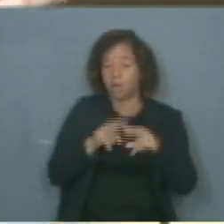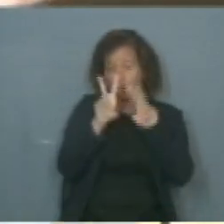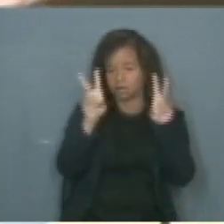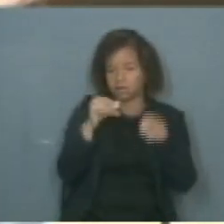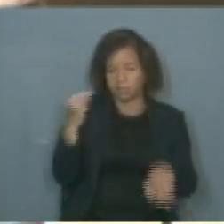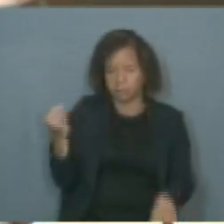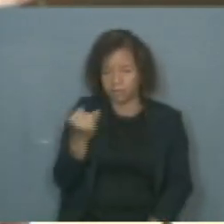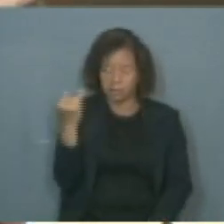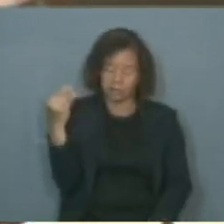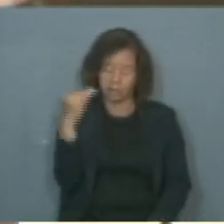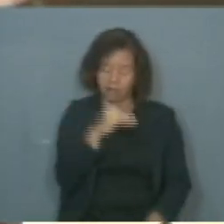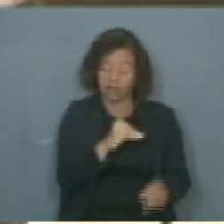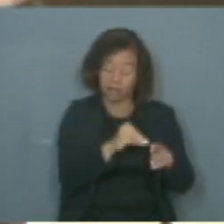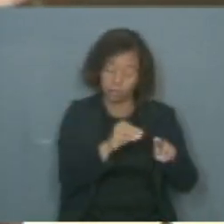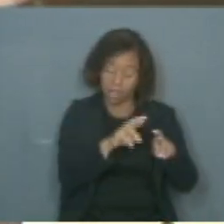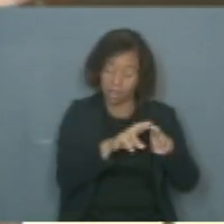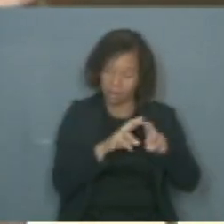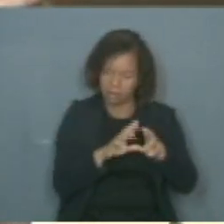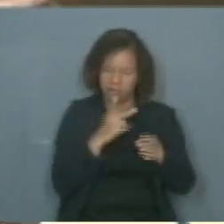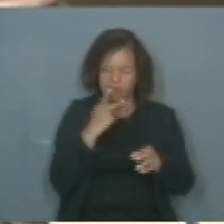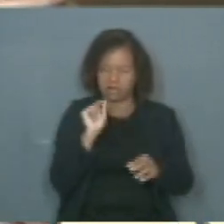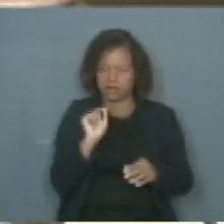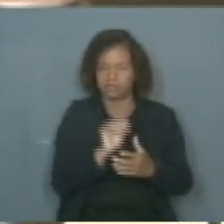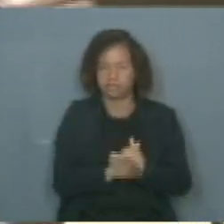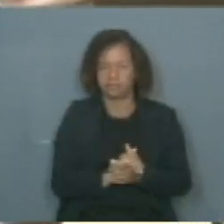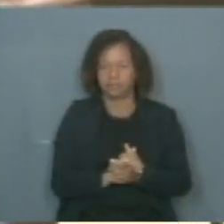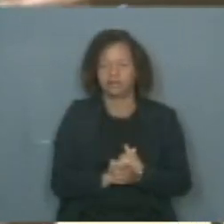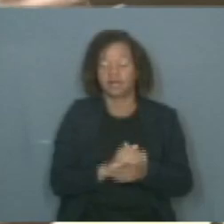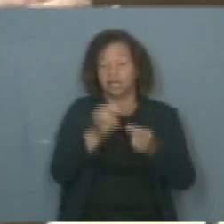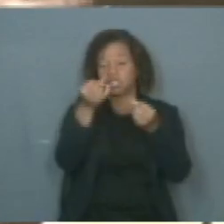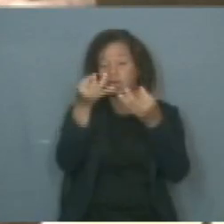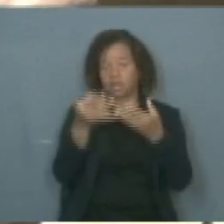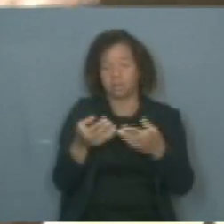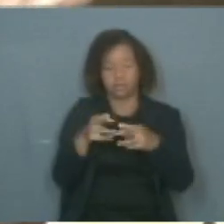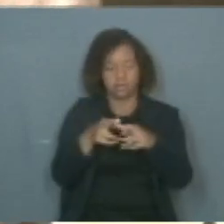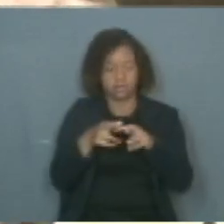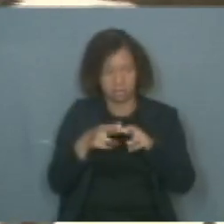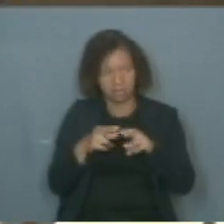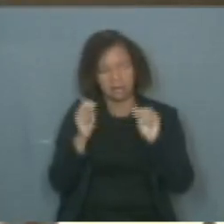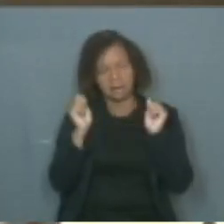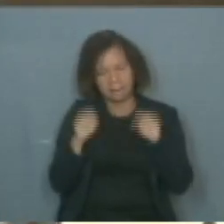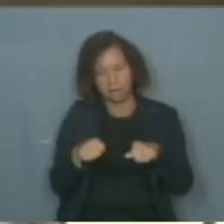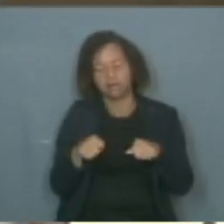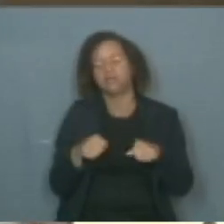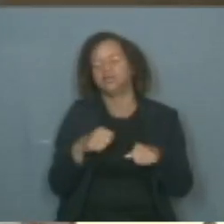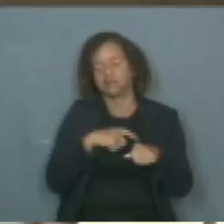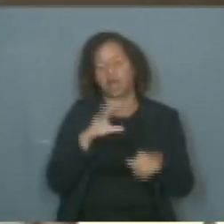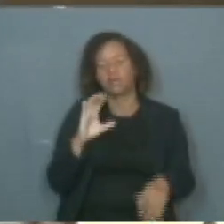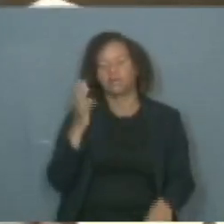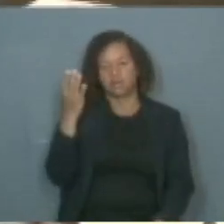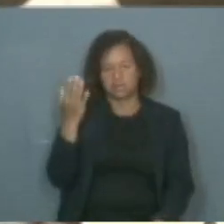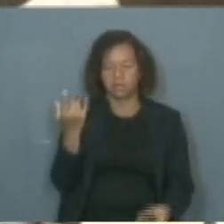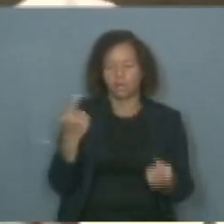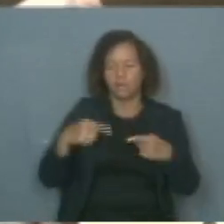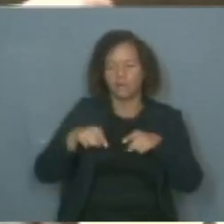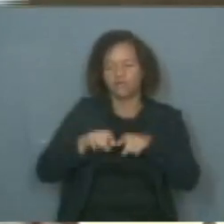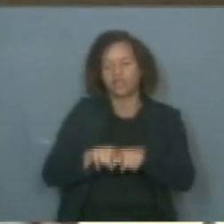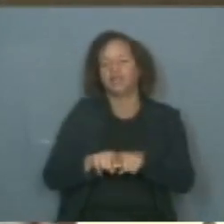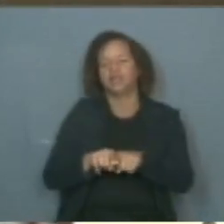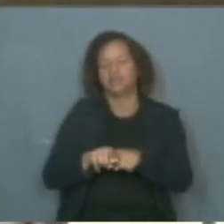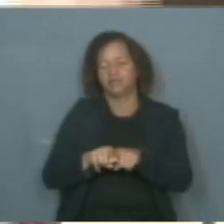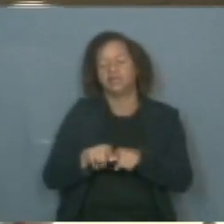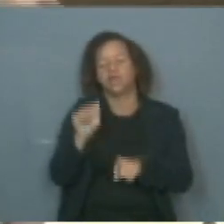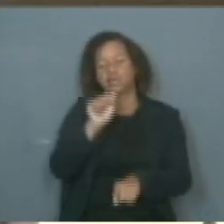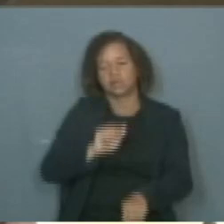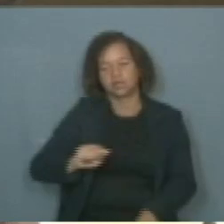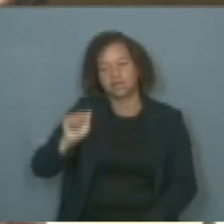de trazer, que está no requerimento, que fala assim, que na justificativa do requerimento poderiam ser realizados convênios com associações